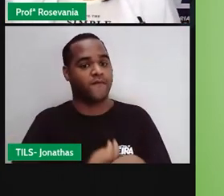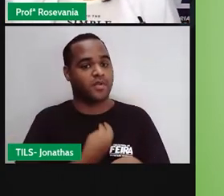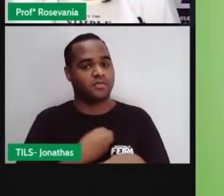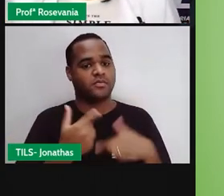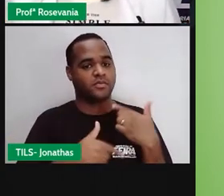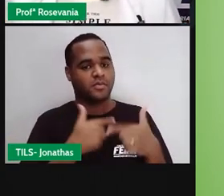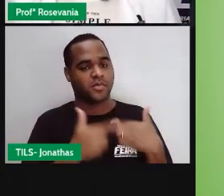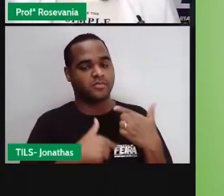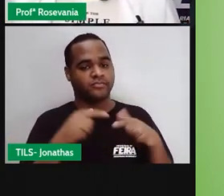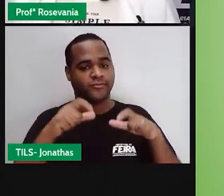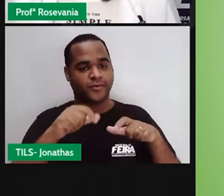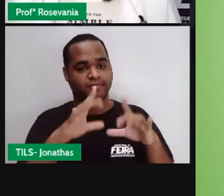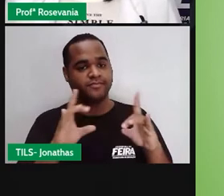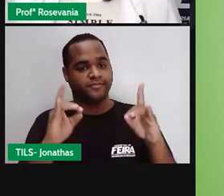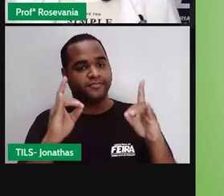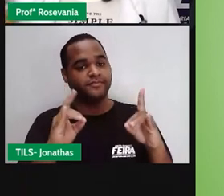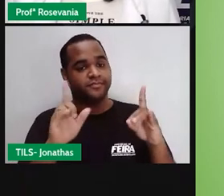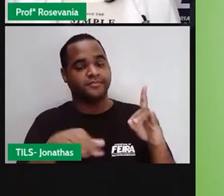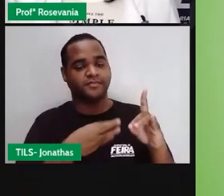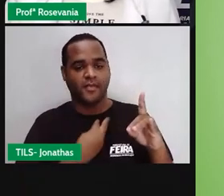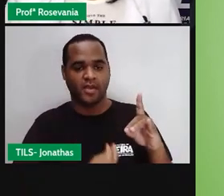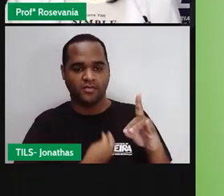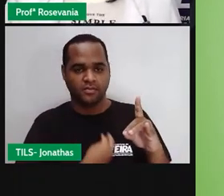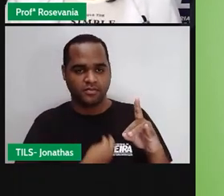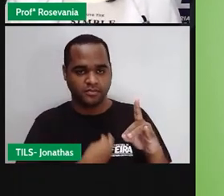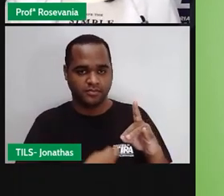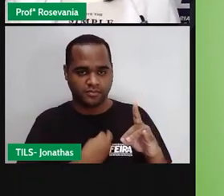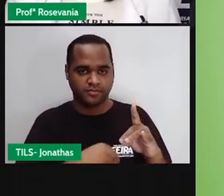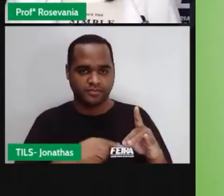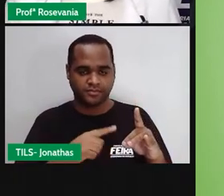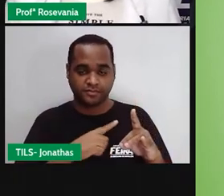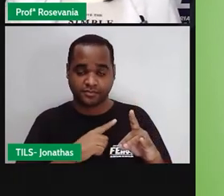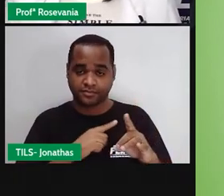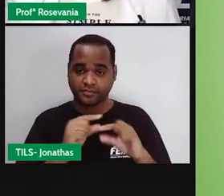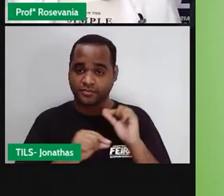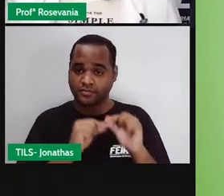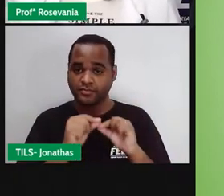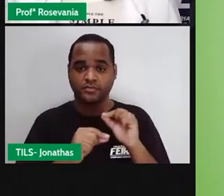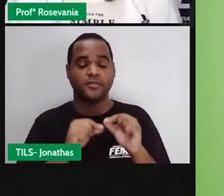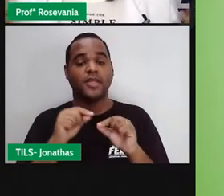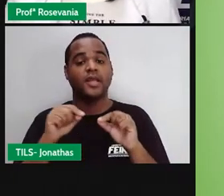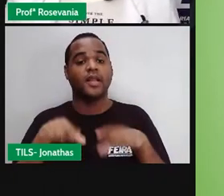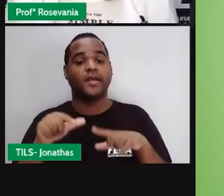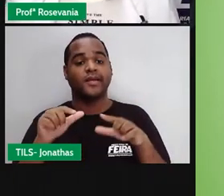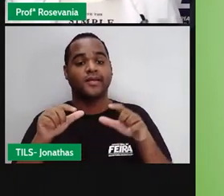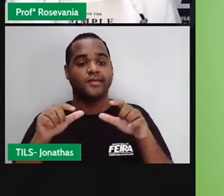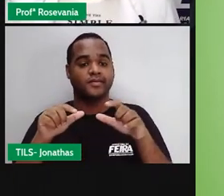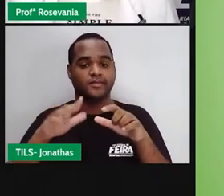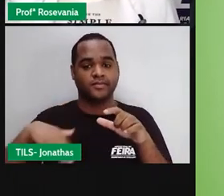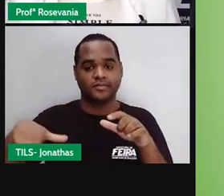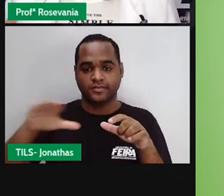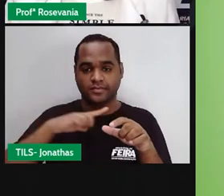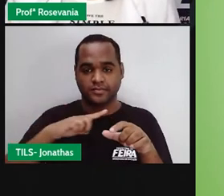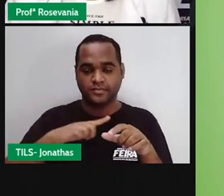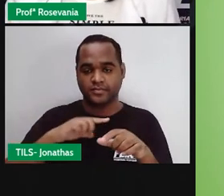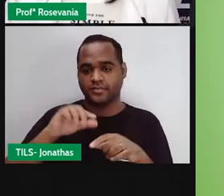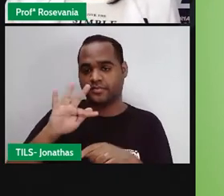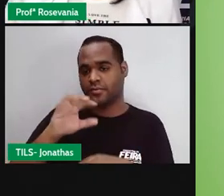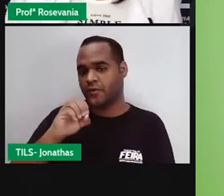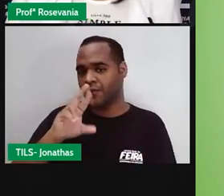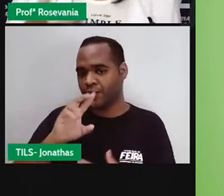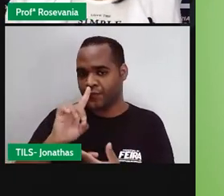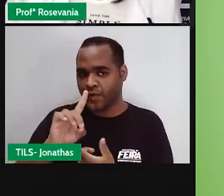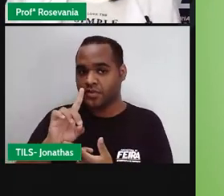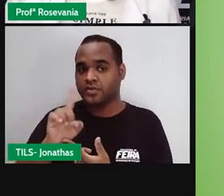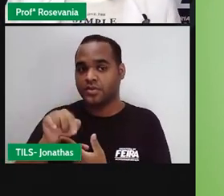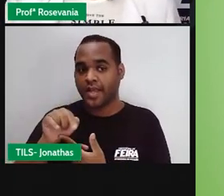indiretos ali em volta. É tanto que a gente está vivenciando esse momento agora com a saída da Ford, as empresas que produziam especificamente para